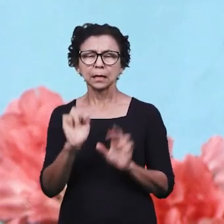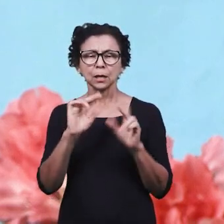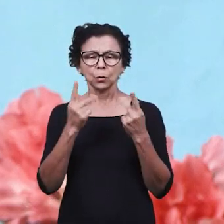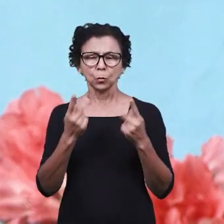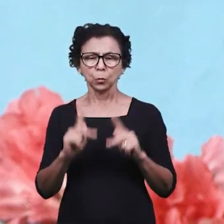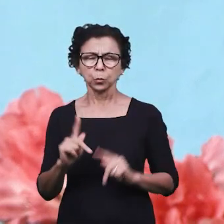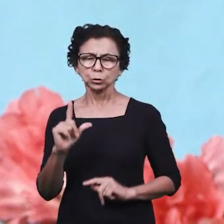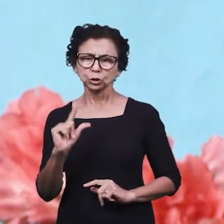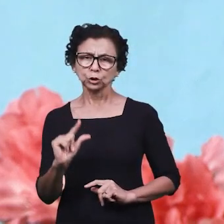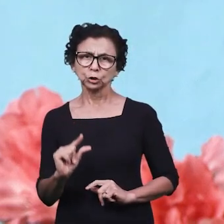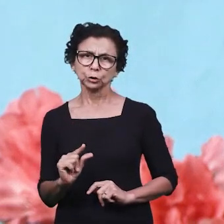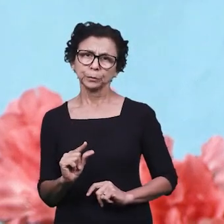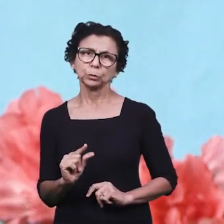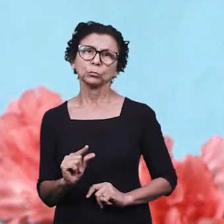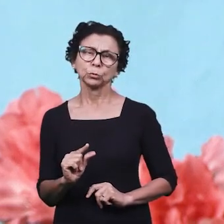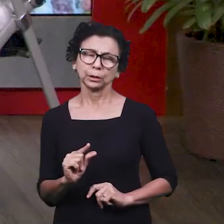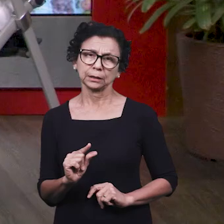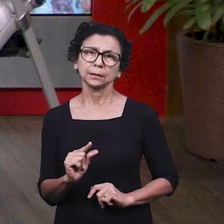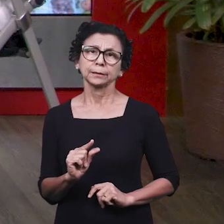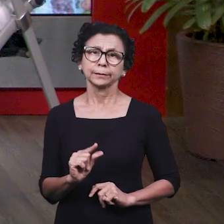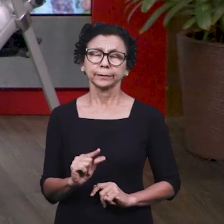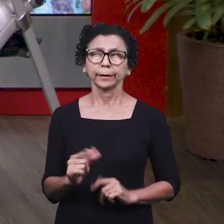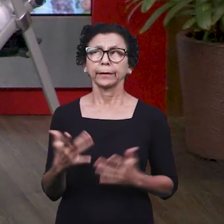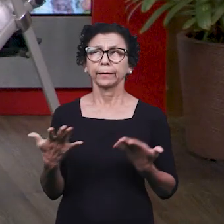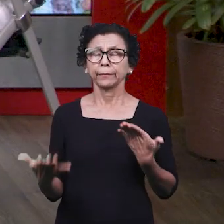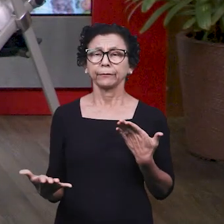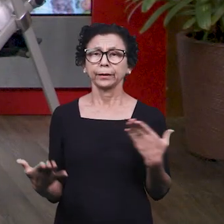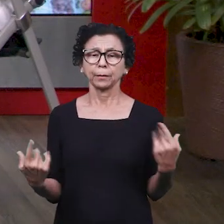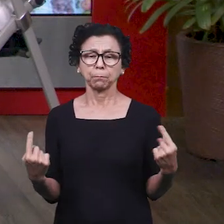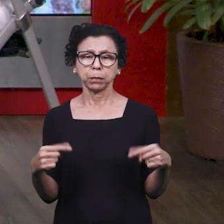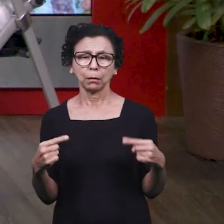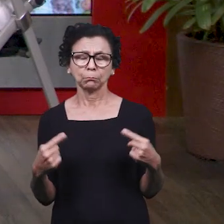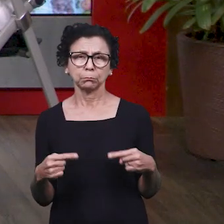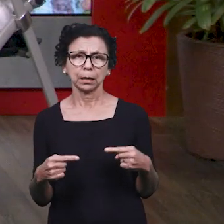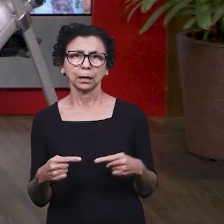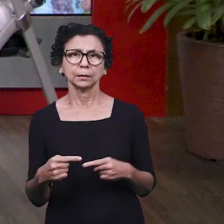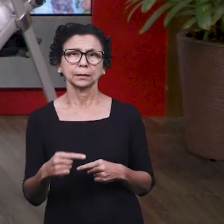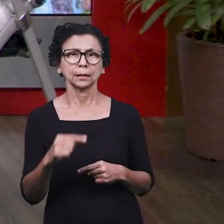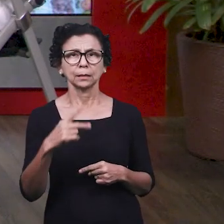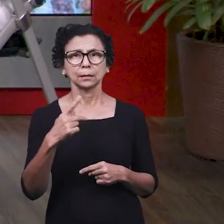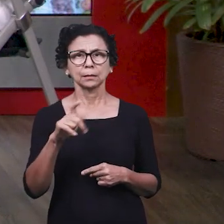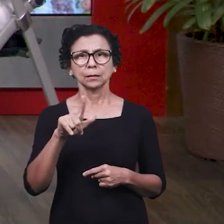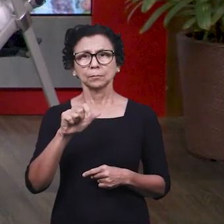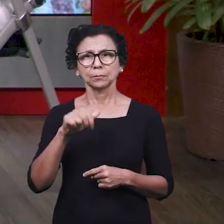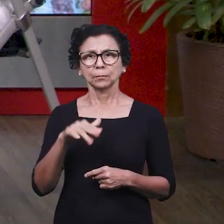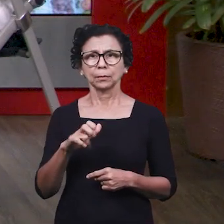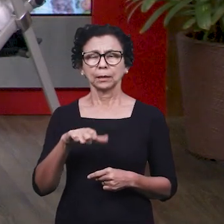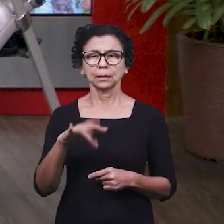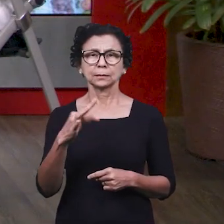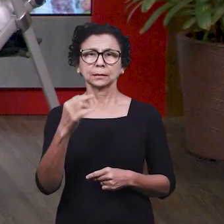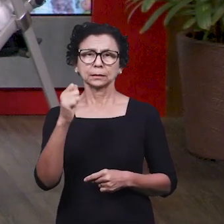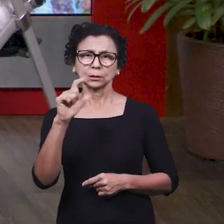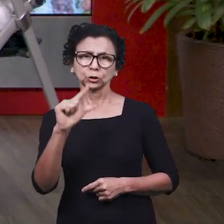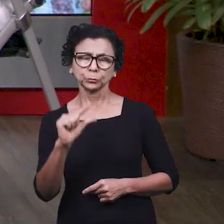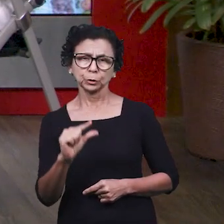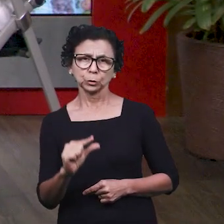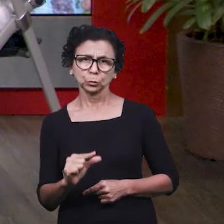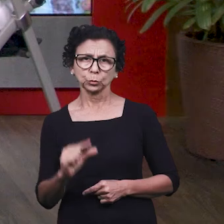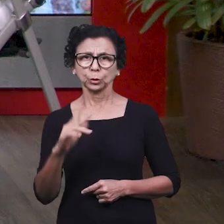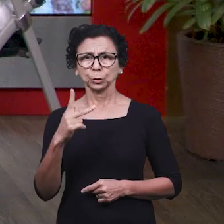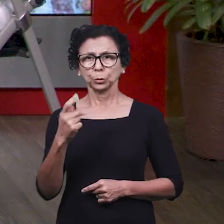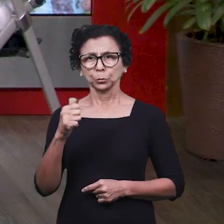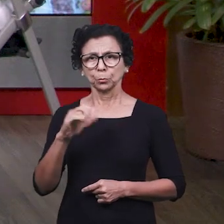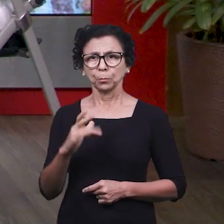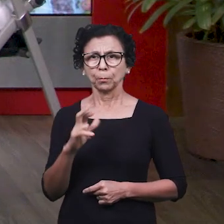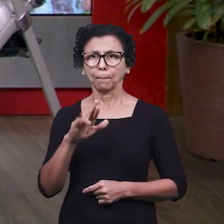da produção de insulina. E aí fica aquela briga, Placenta diminui, pâncreas aumenta e ocorre esse desequilíbrio. Então